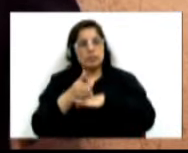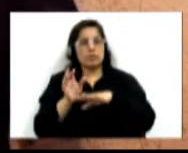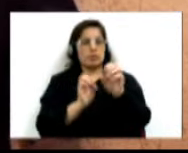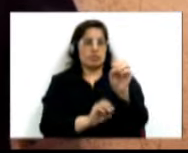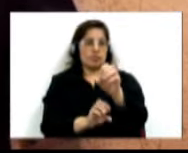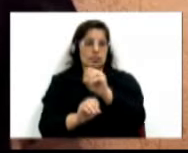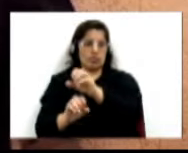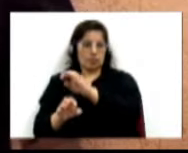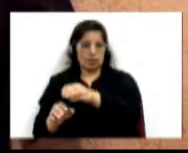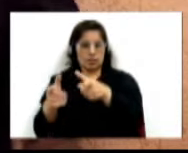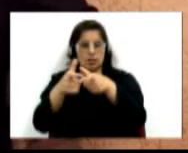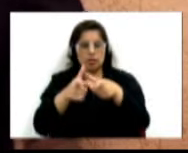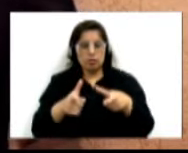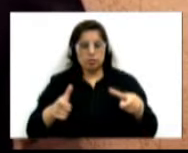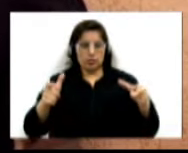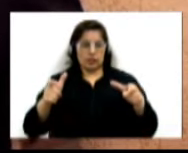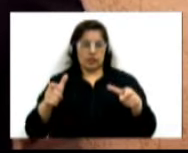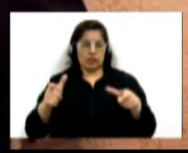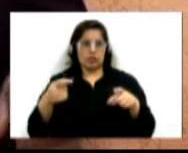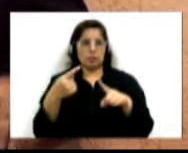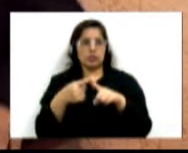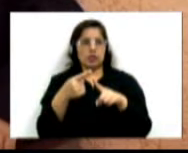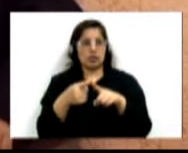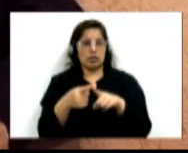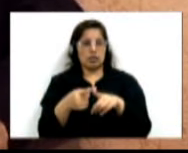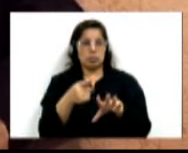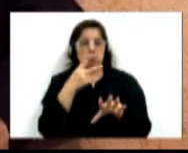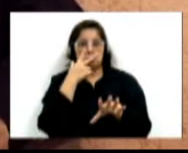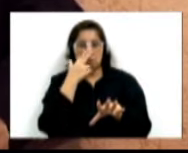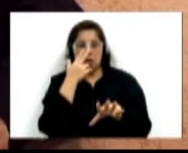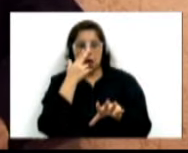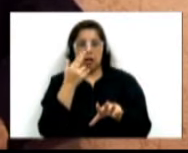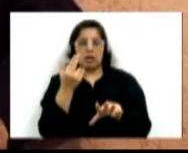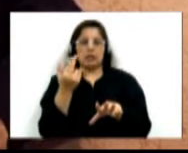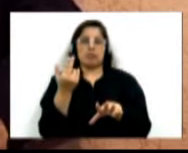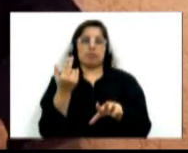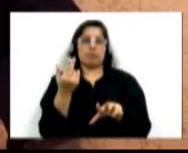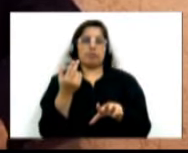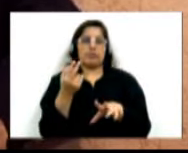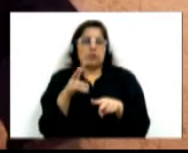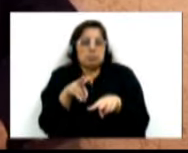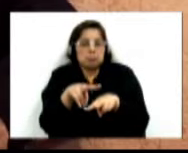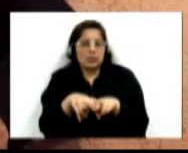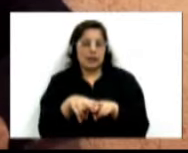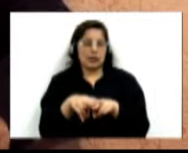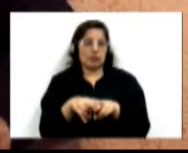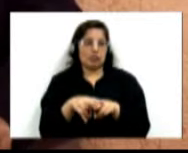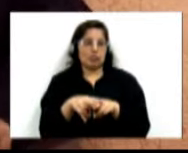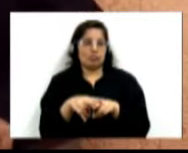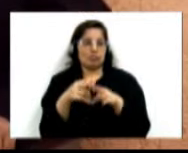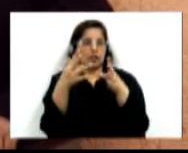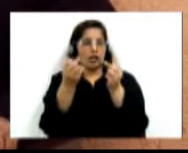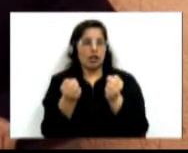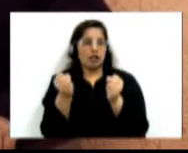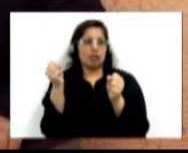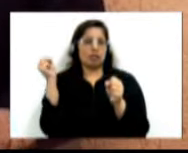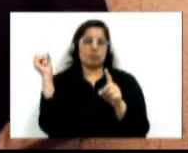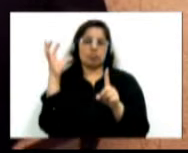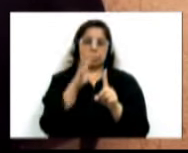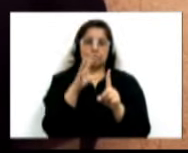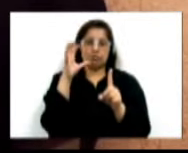justamente a população que está mais presa aos conceitos, dogmas e tabus impostos pela religião, ou seja, 90% da população